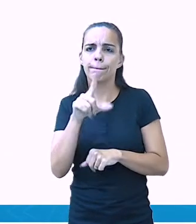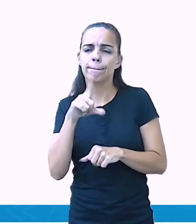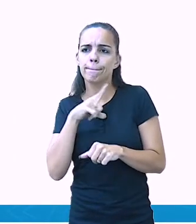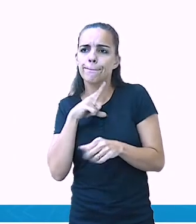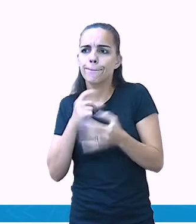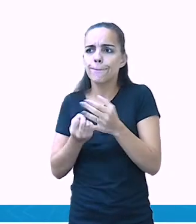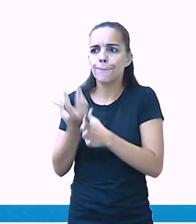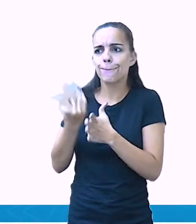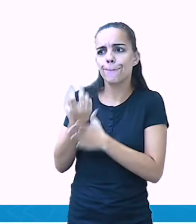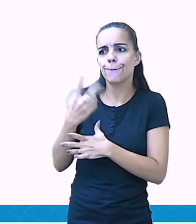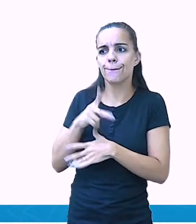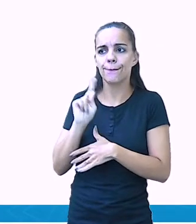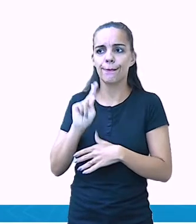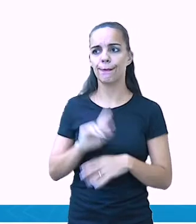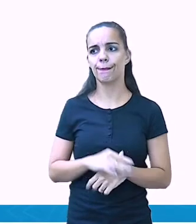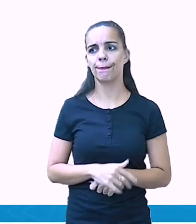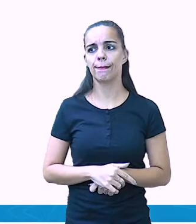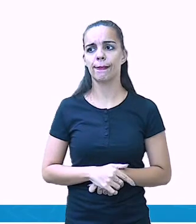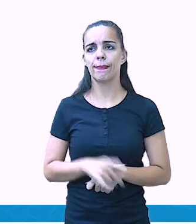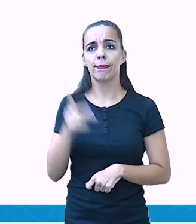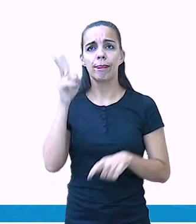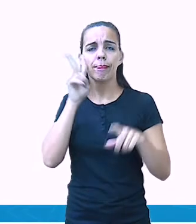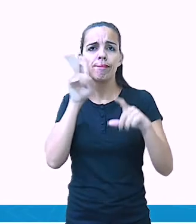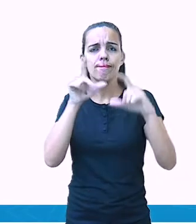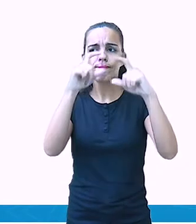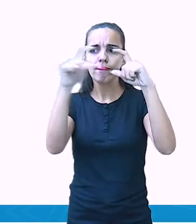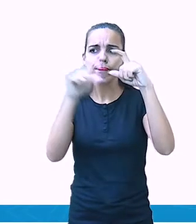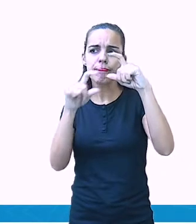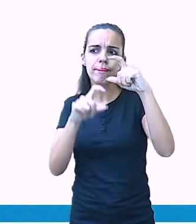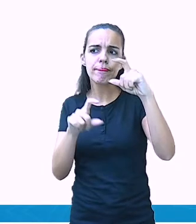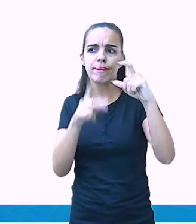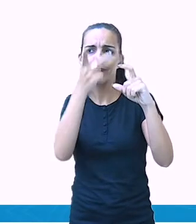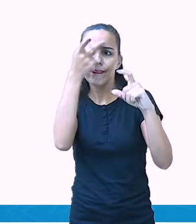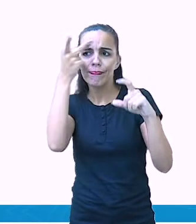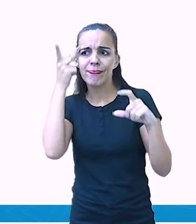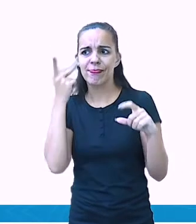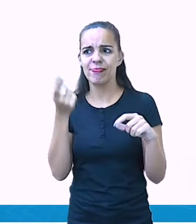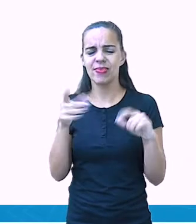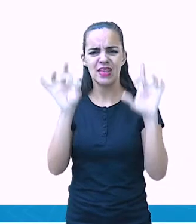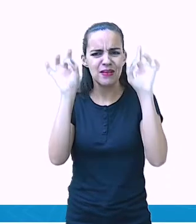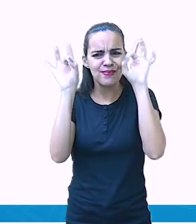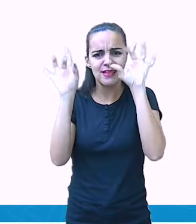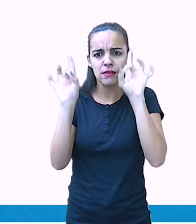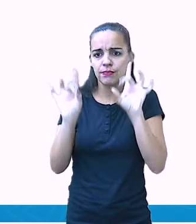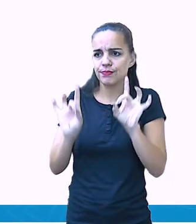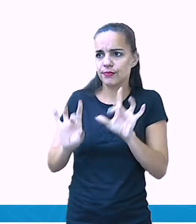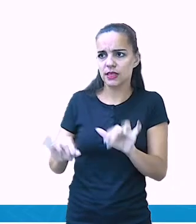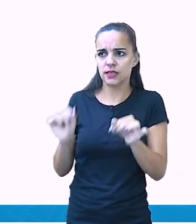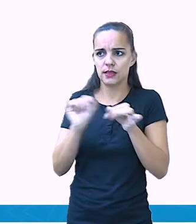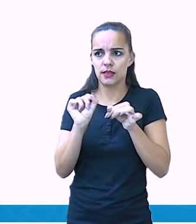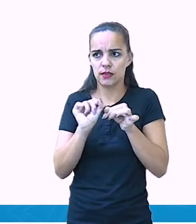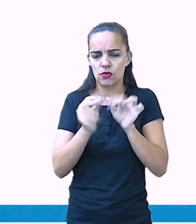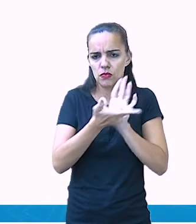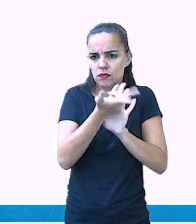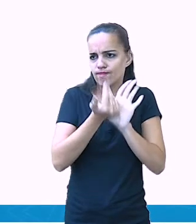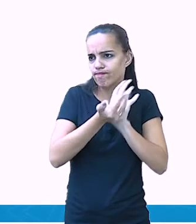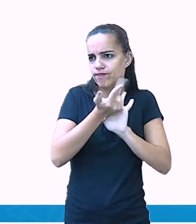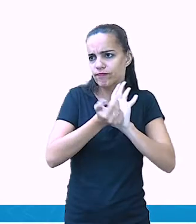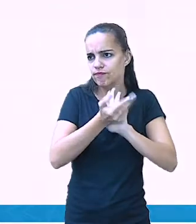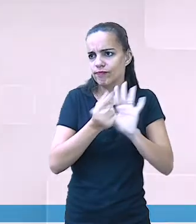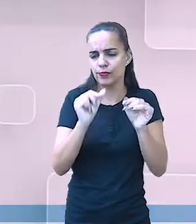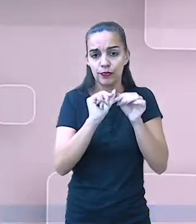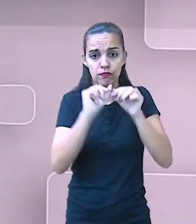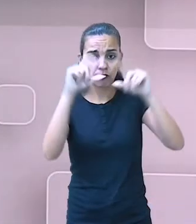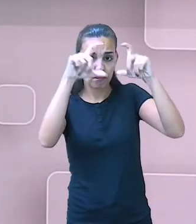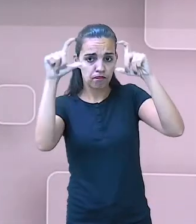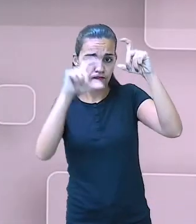de revistas de histórias em quadrinhos, existem pessoas que são especializadas em desenhos para as